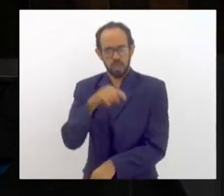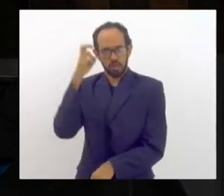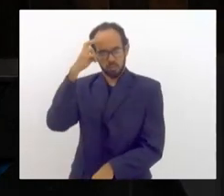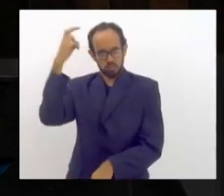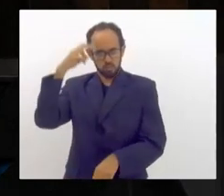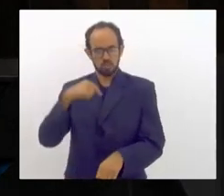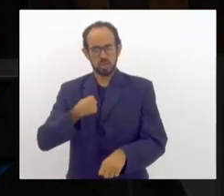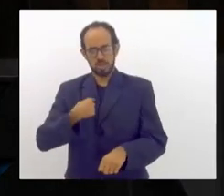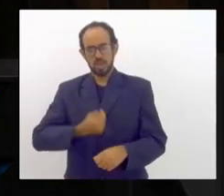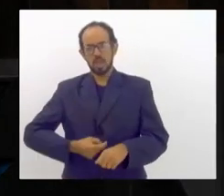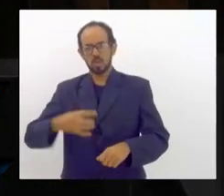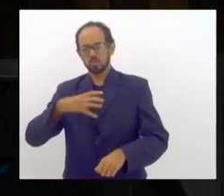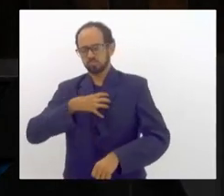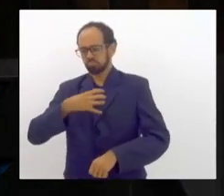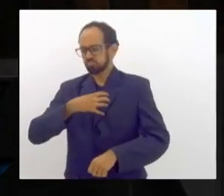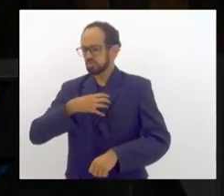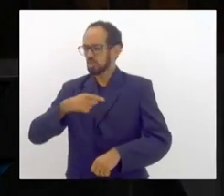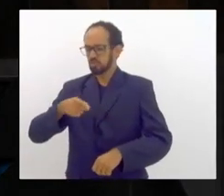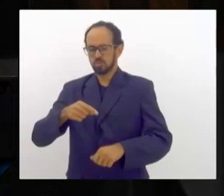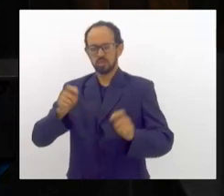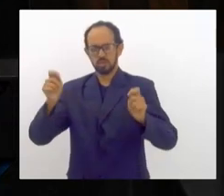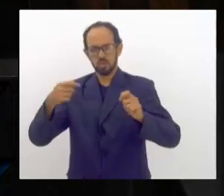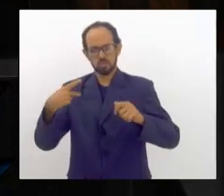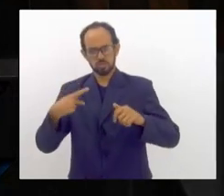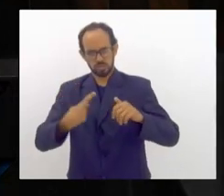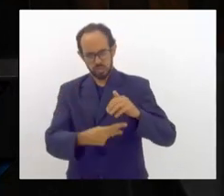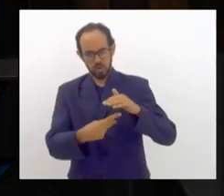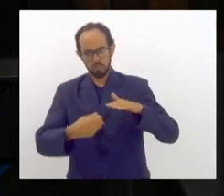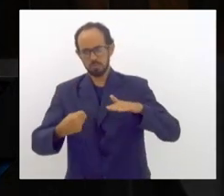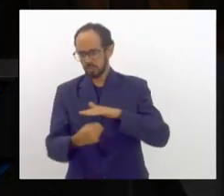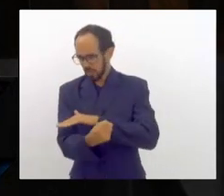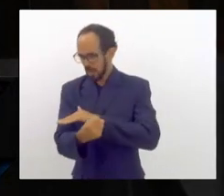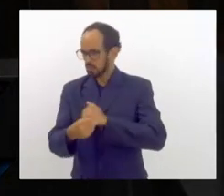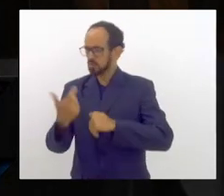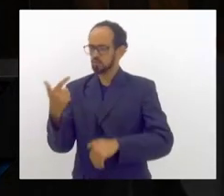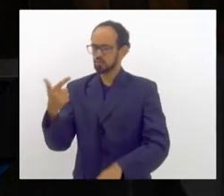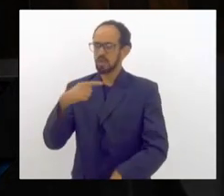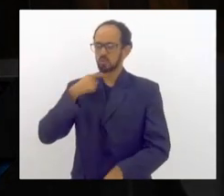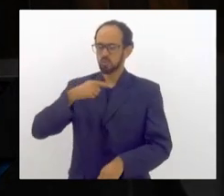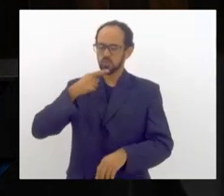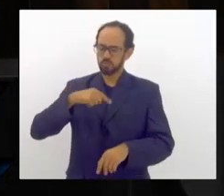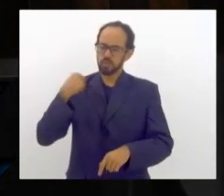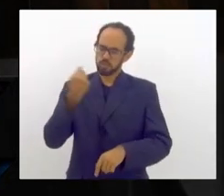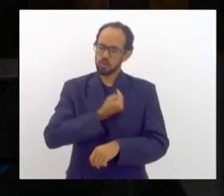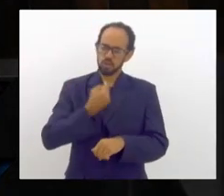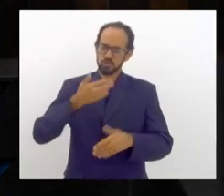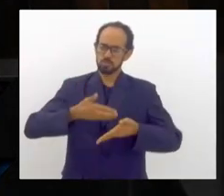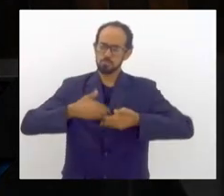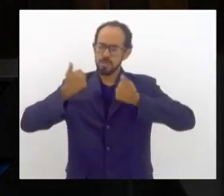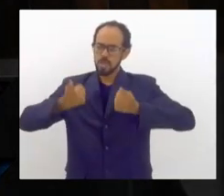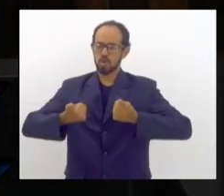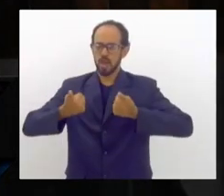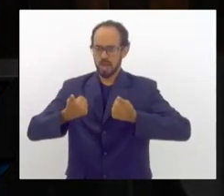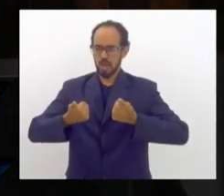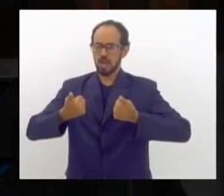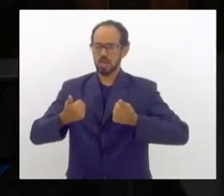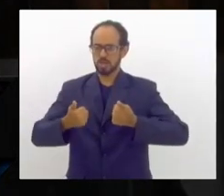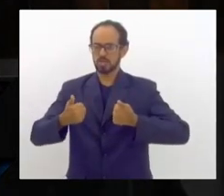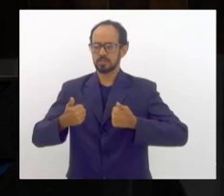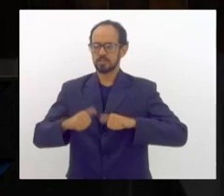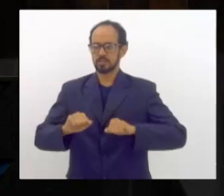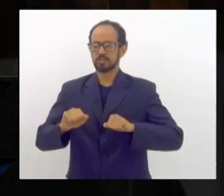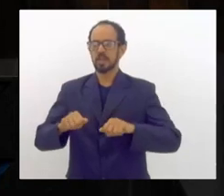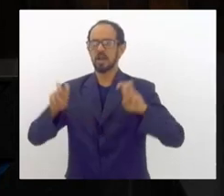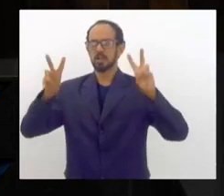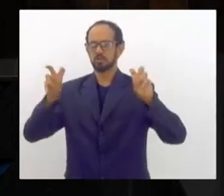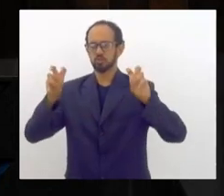otimista que com o seu trabalho, com o seu mandato, a gente, sem dúvida nenhuma, vai melhorar muito nessa pauta tão